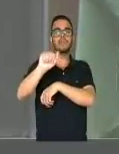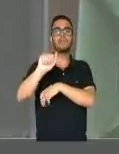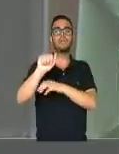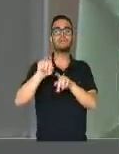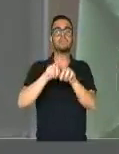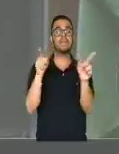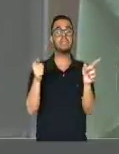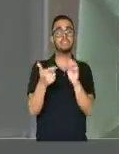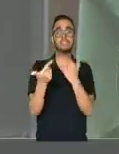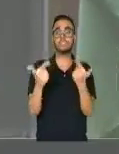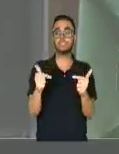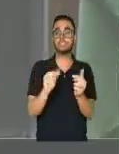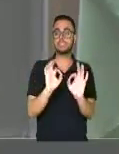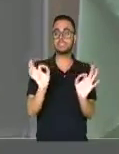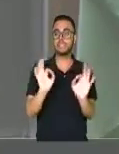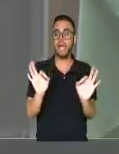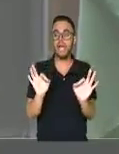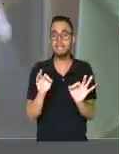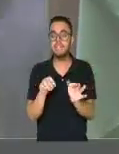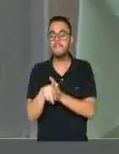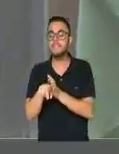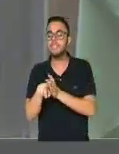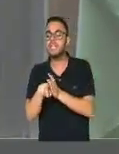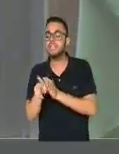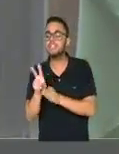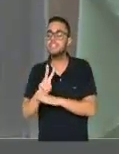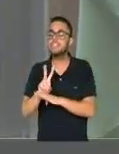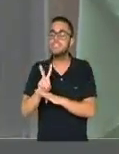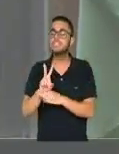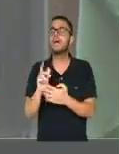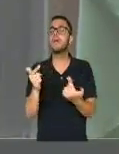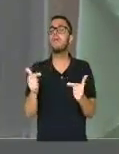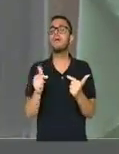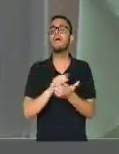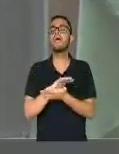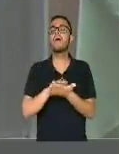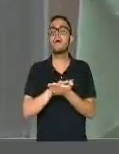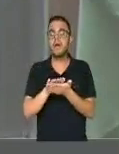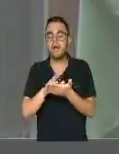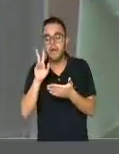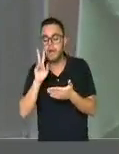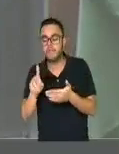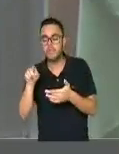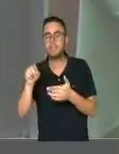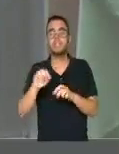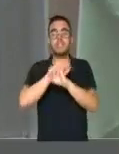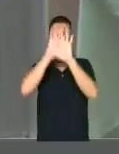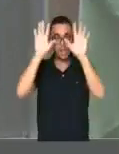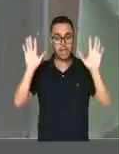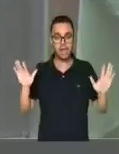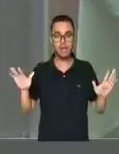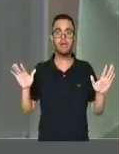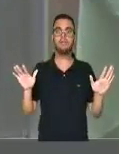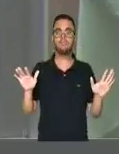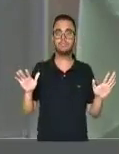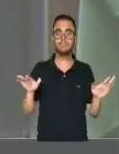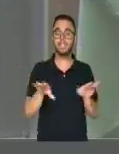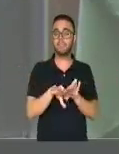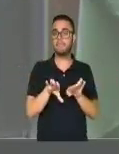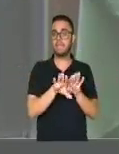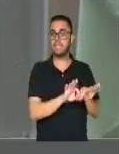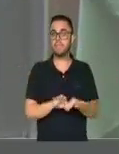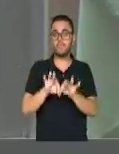ter o mínimo de fiscalização, o mínimo de transparência e democracia nesse país,